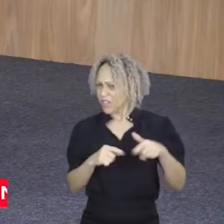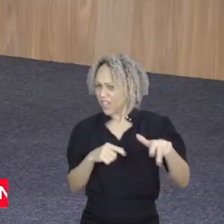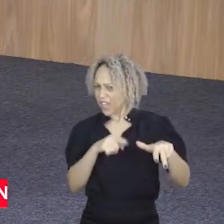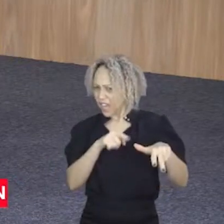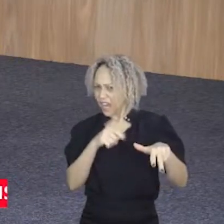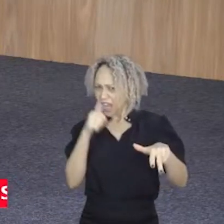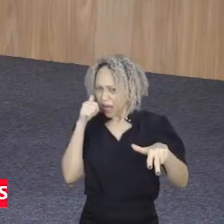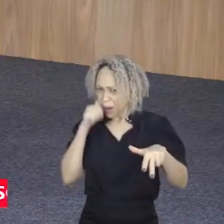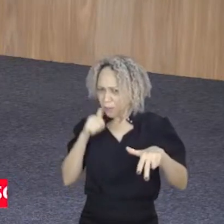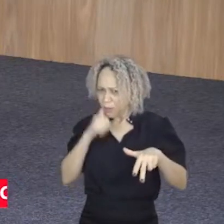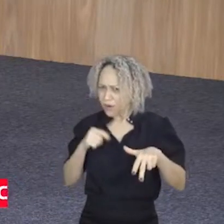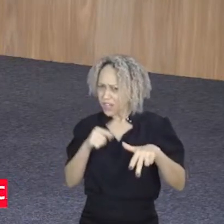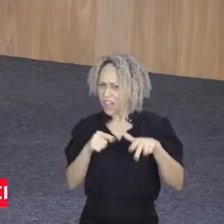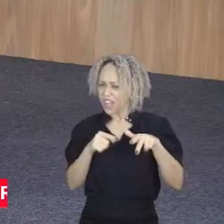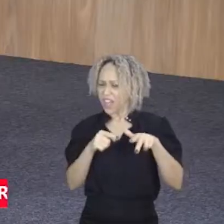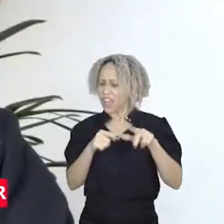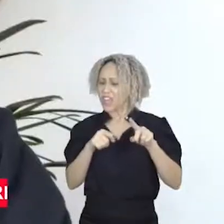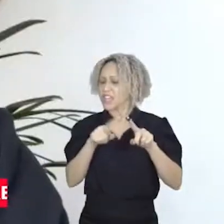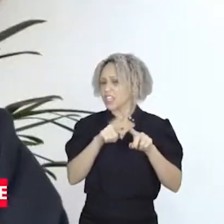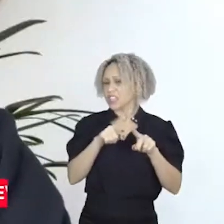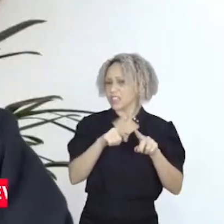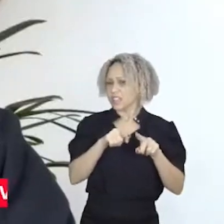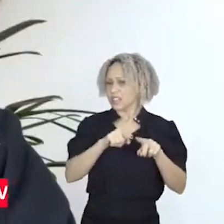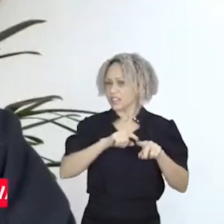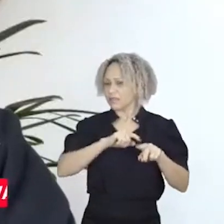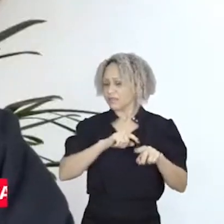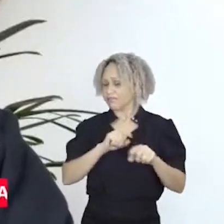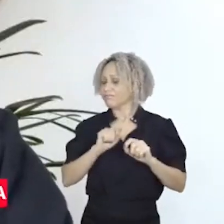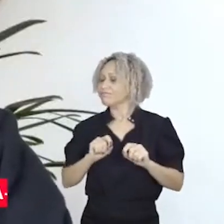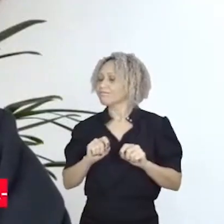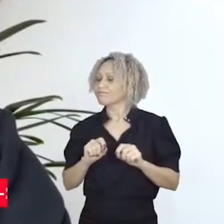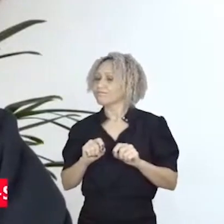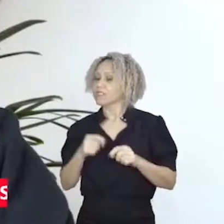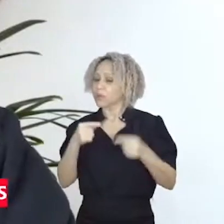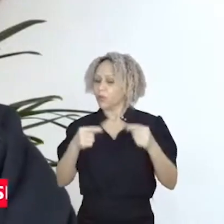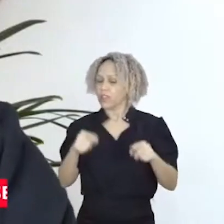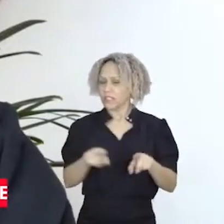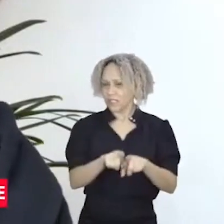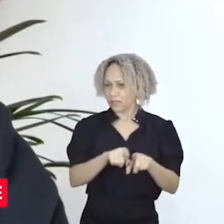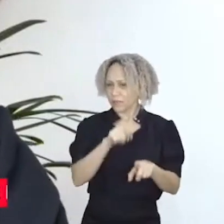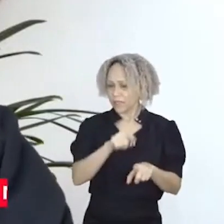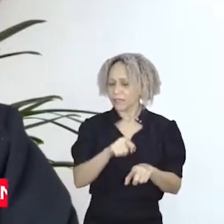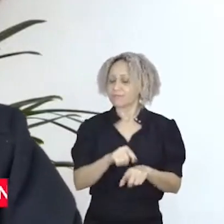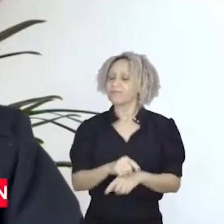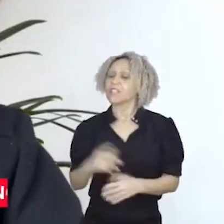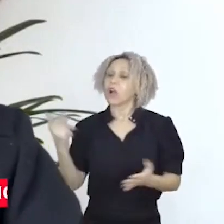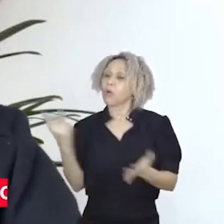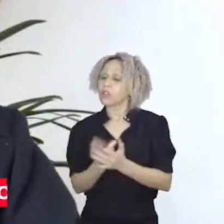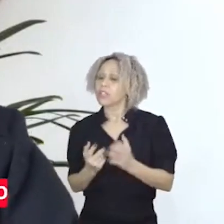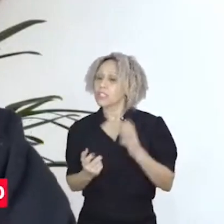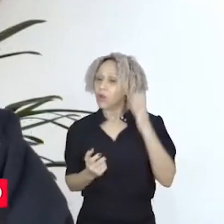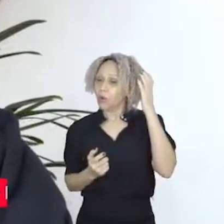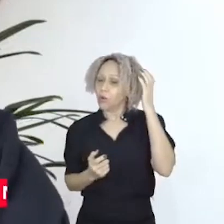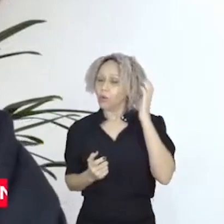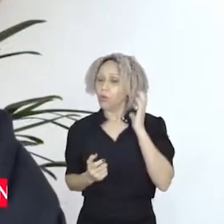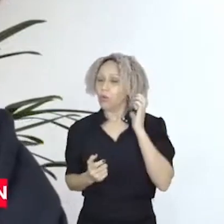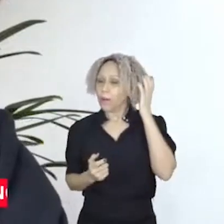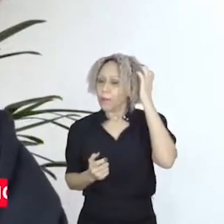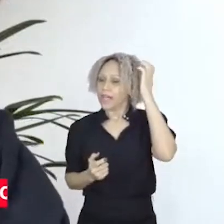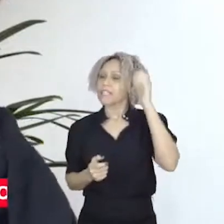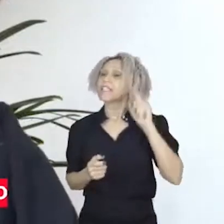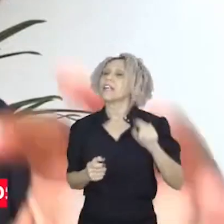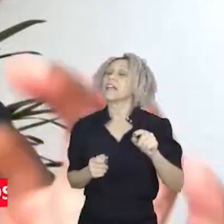dúvida. Tenho dito que o que aconteceu com a Marielle evidencia a violência política de